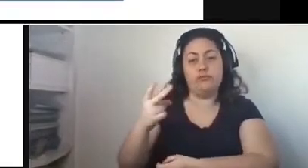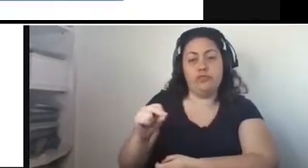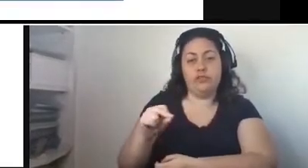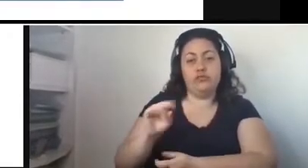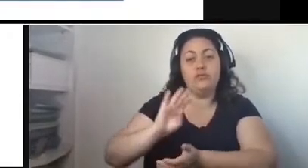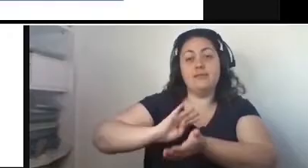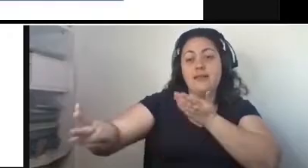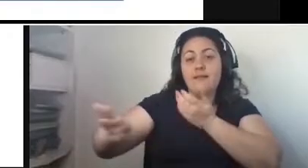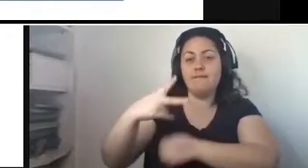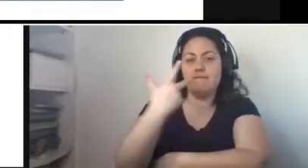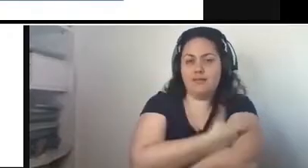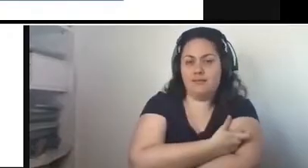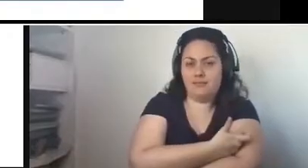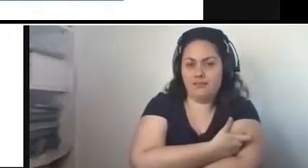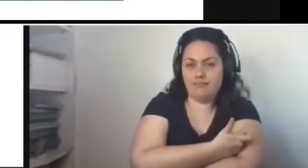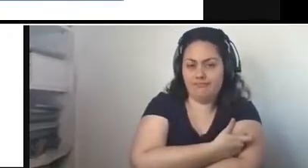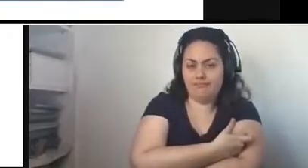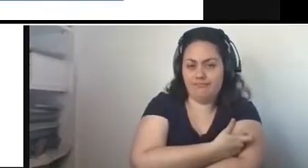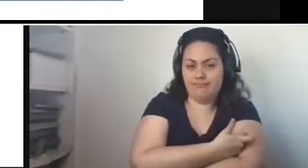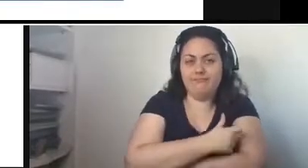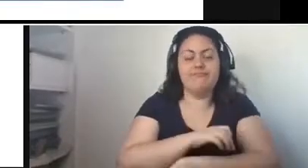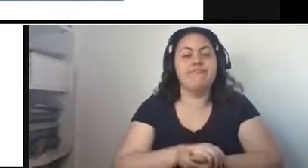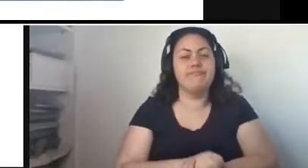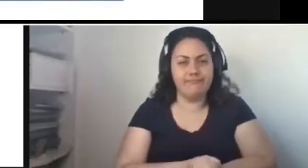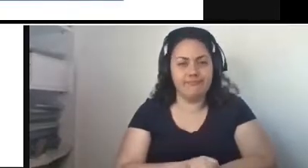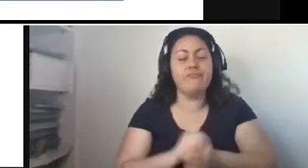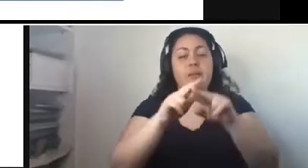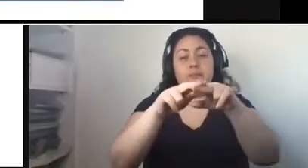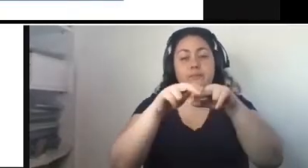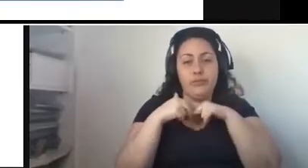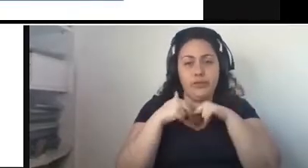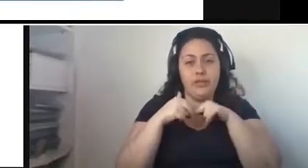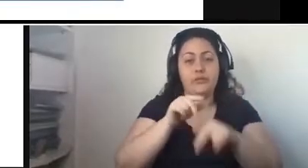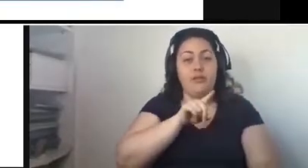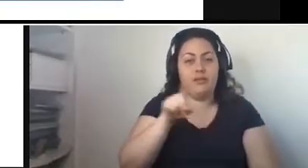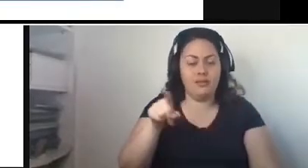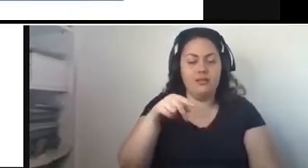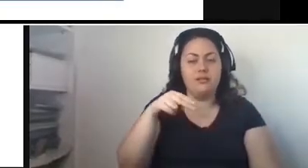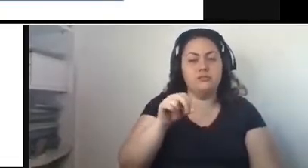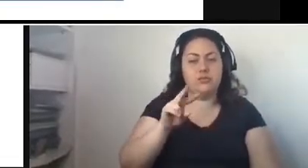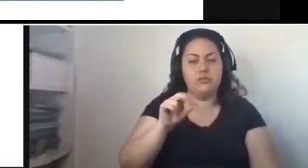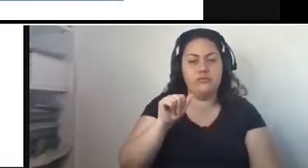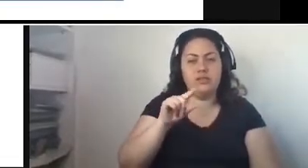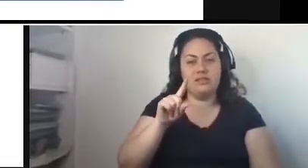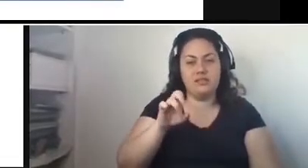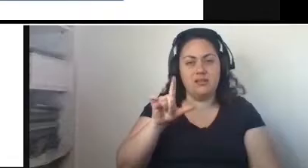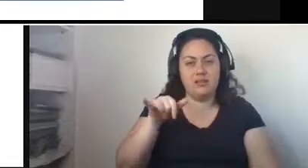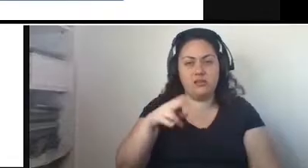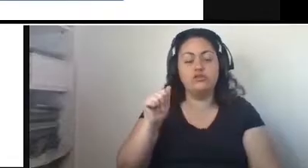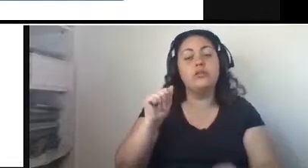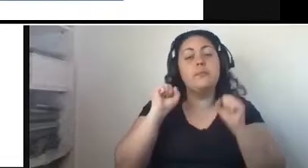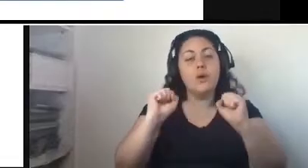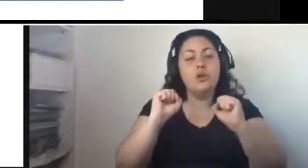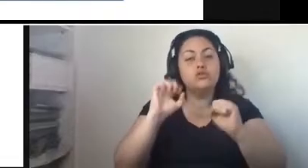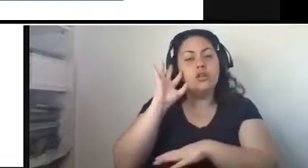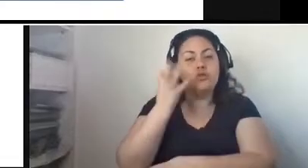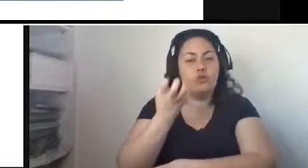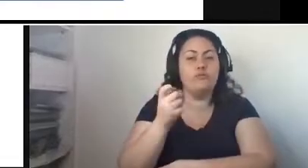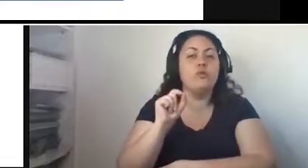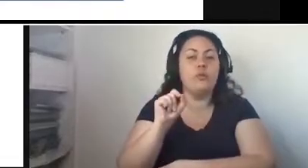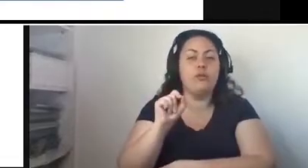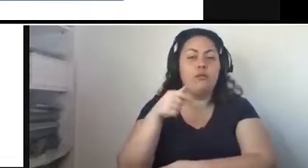vacina. Então, a Nova Zelândia pode optar por, além de vacinar todo mundo,